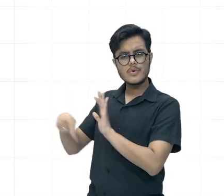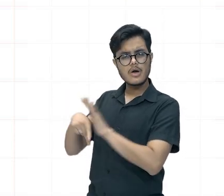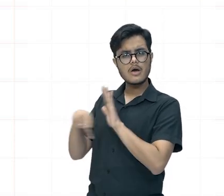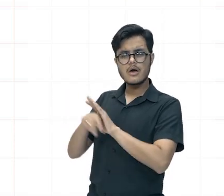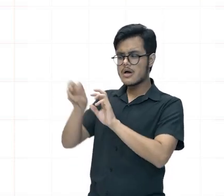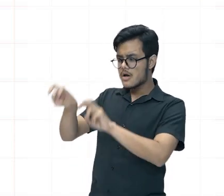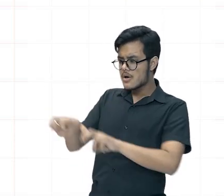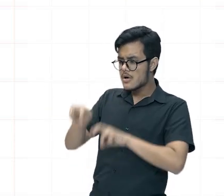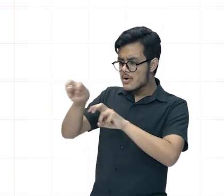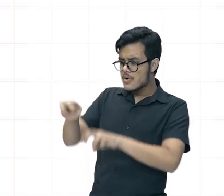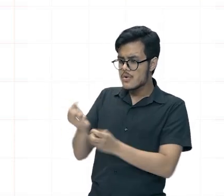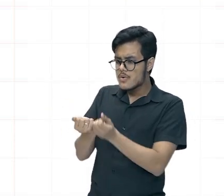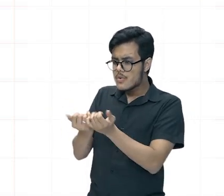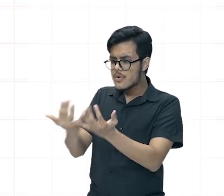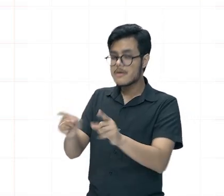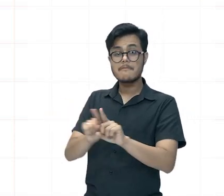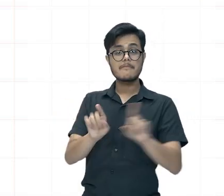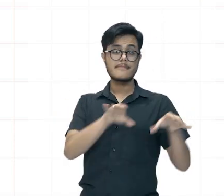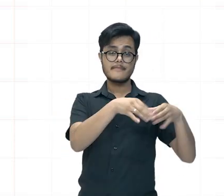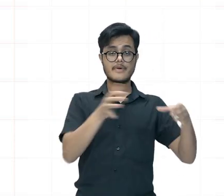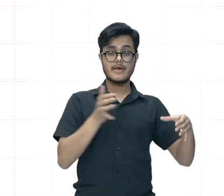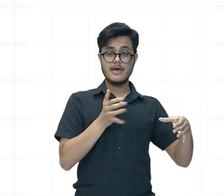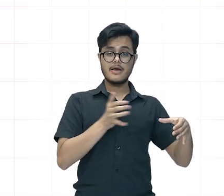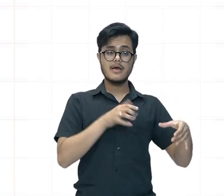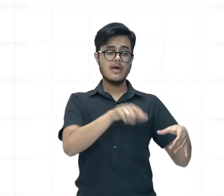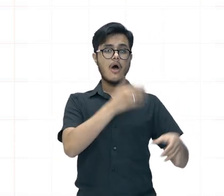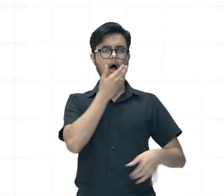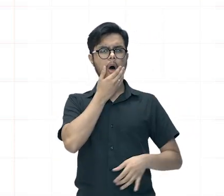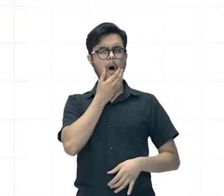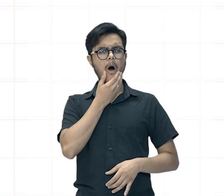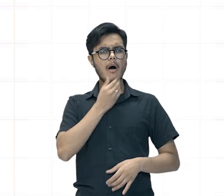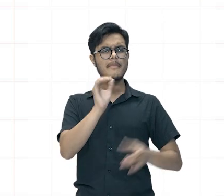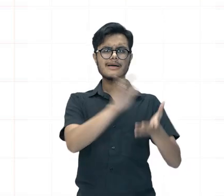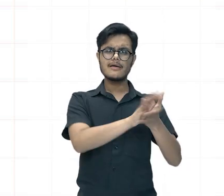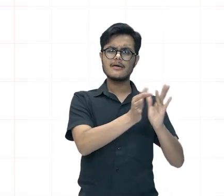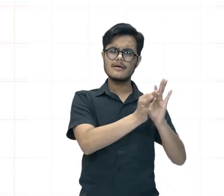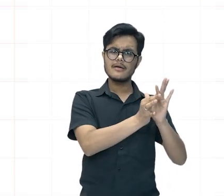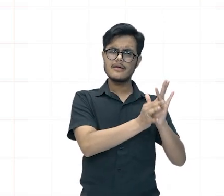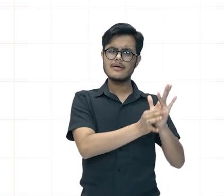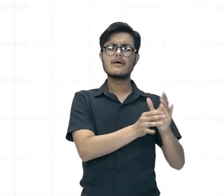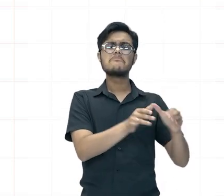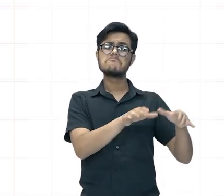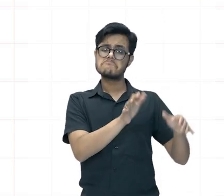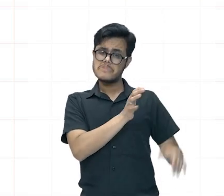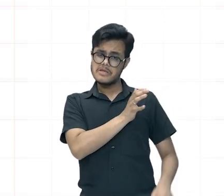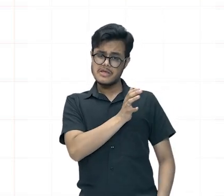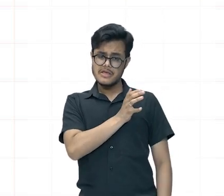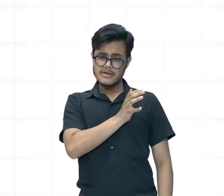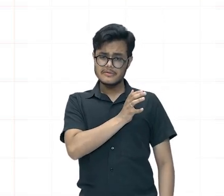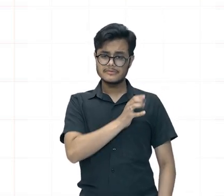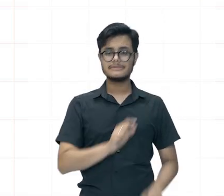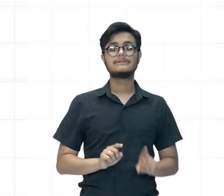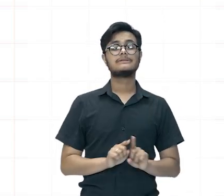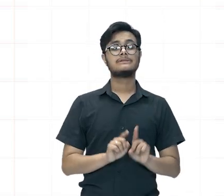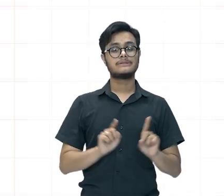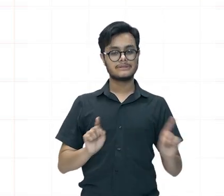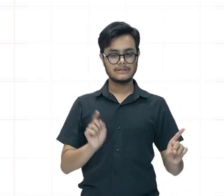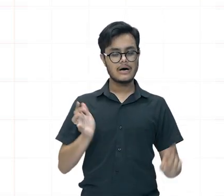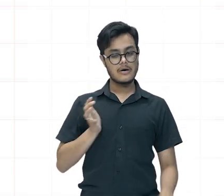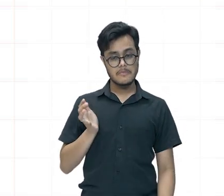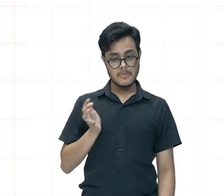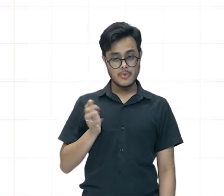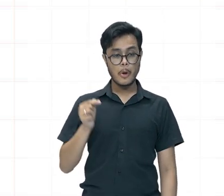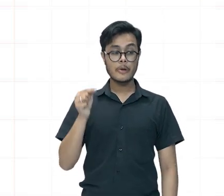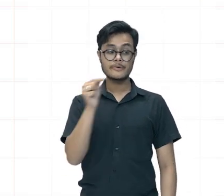à classe da nobreza, casava-se com homens de sua classe social. Por causa de sua classe